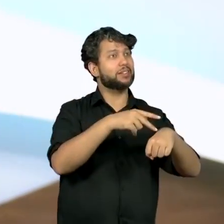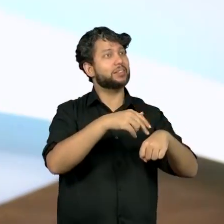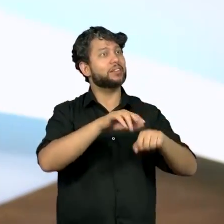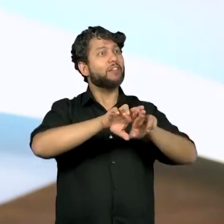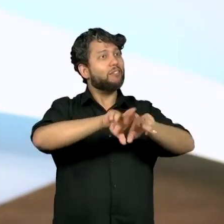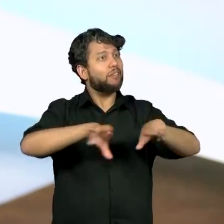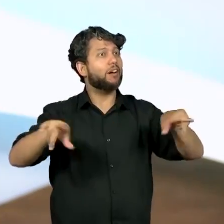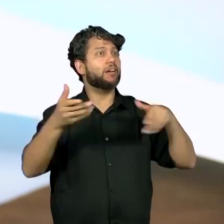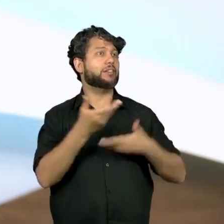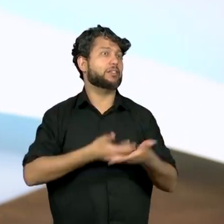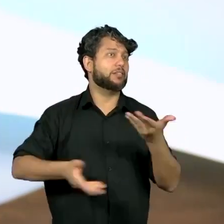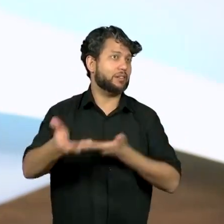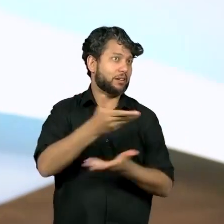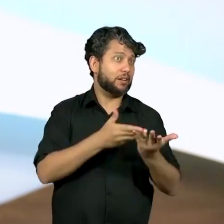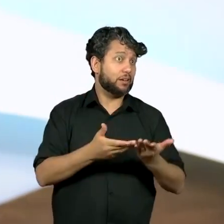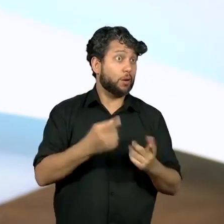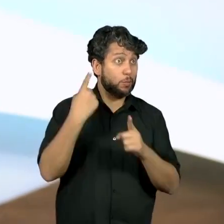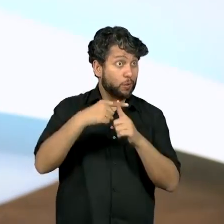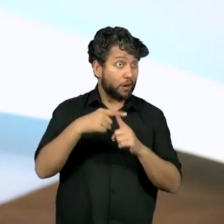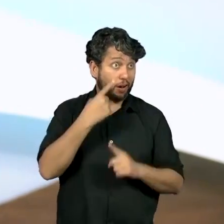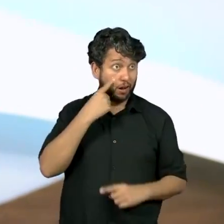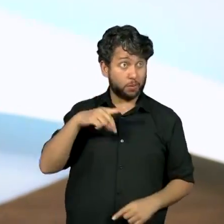essa experiência de migração.